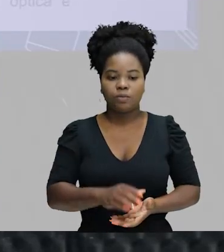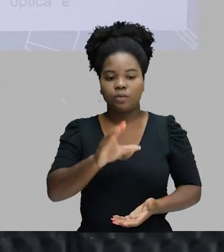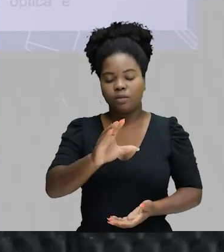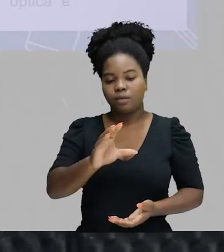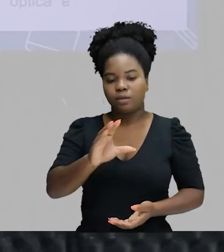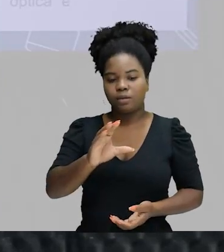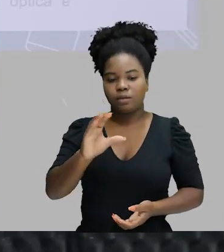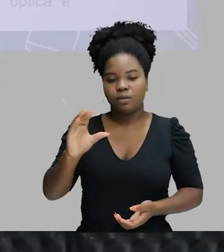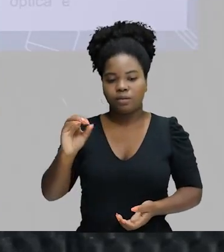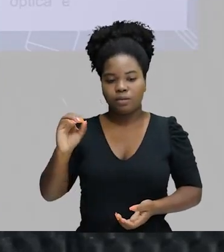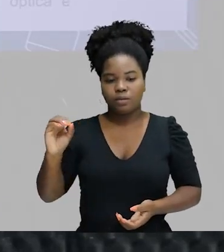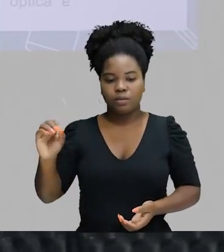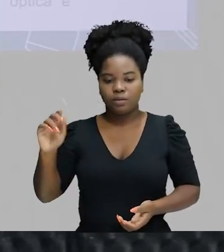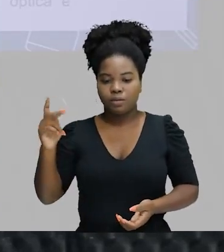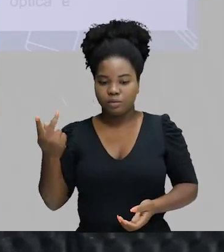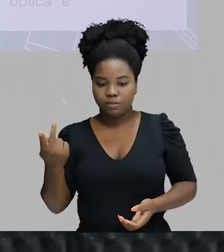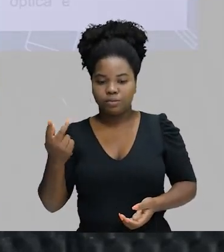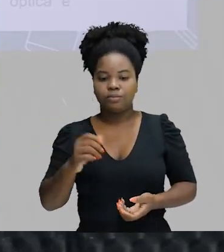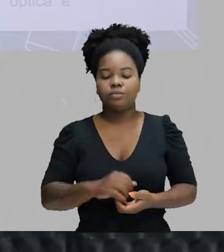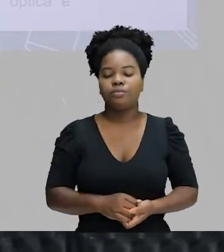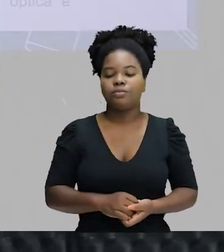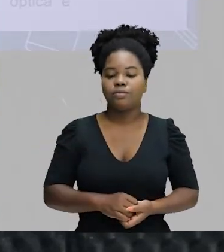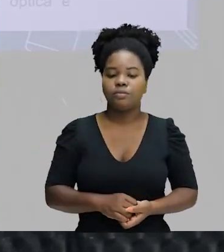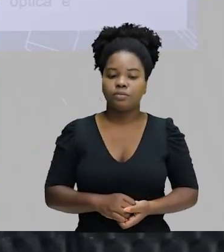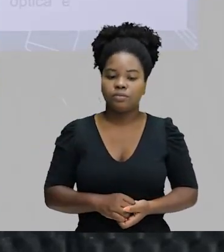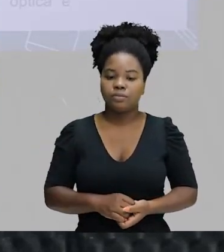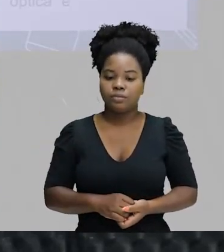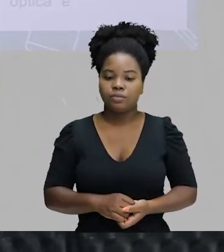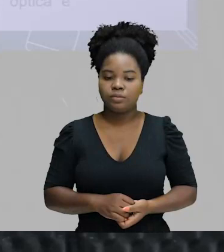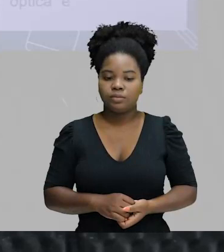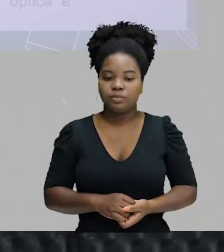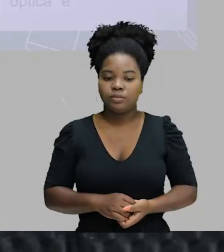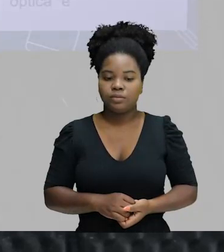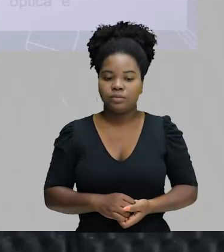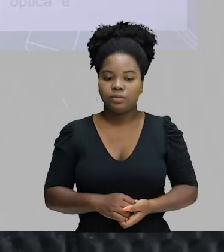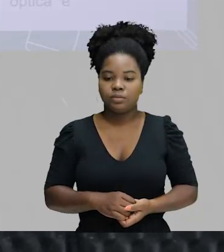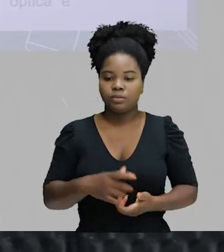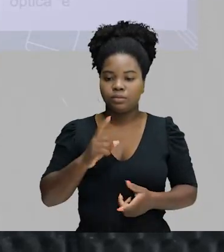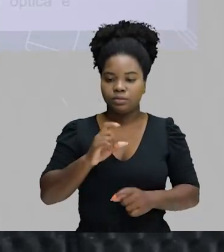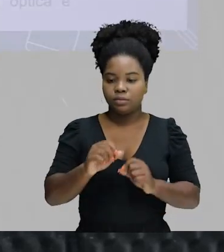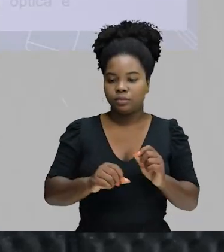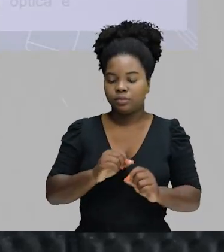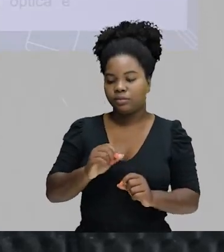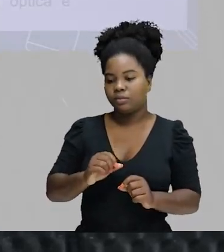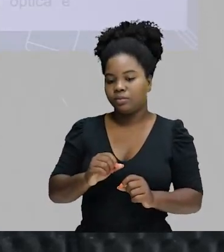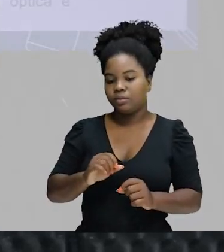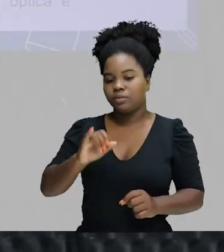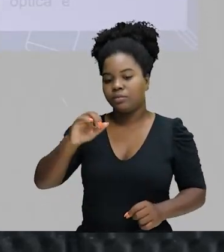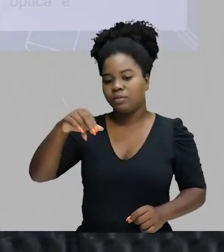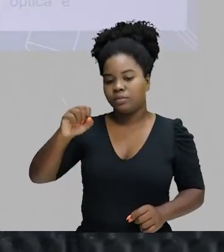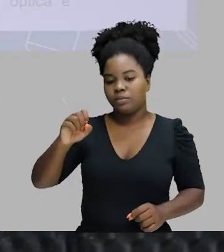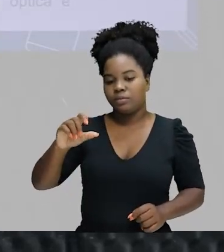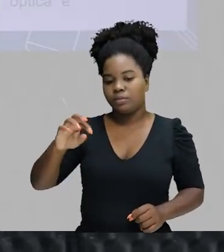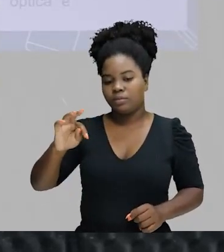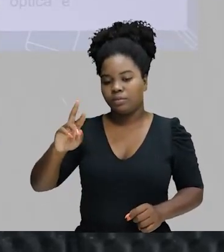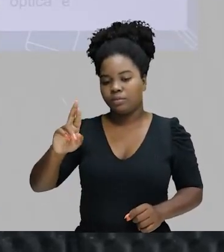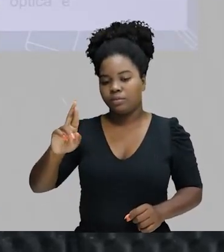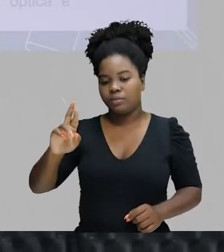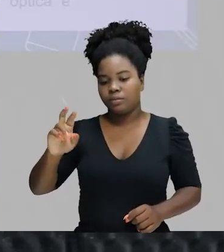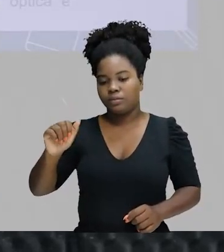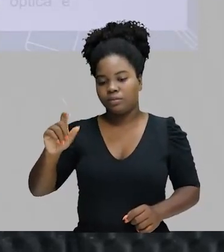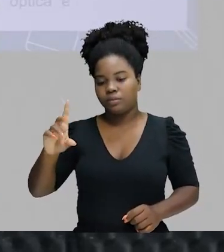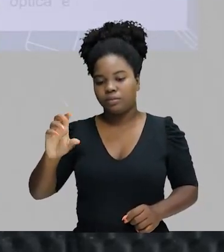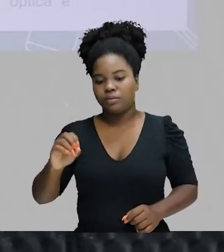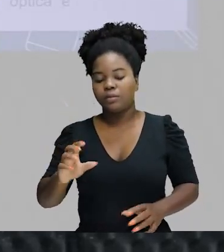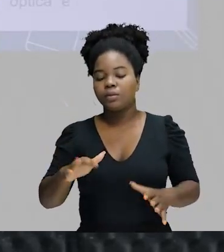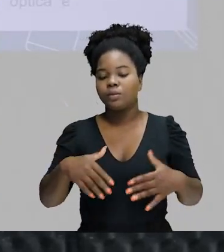COOH é um ácido carboxílico. Então, nós temos aqui, na verdade, um ácido carboxílico insaturado. Qual seria o